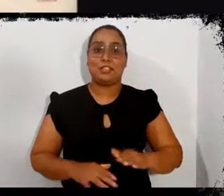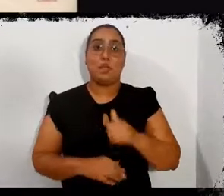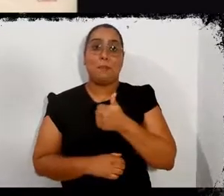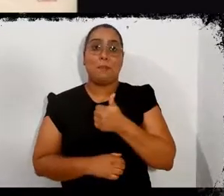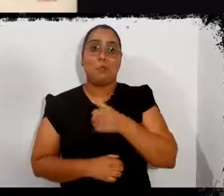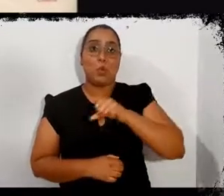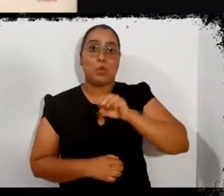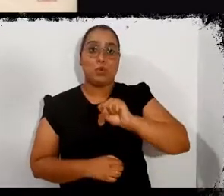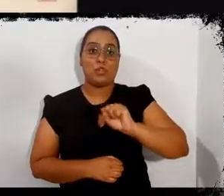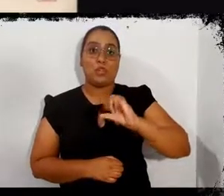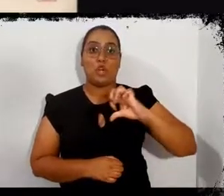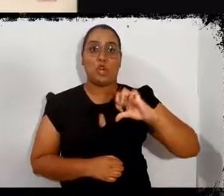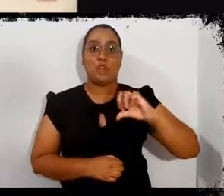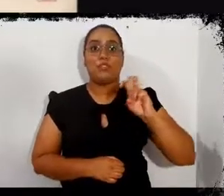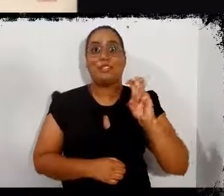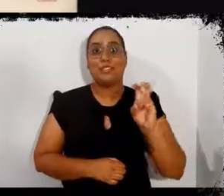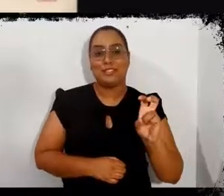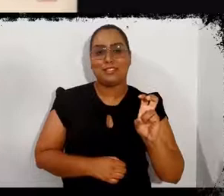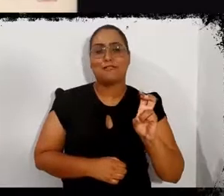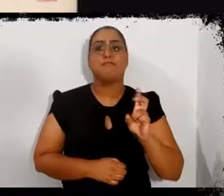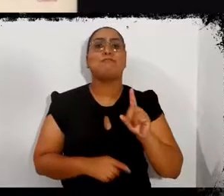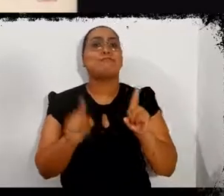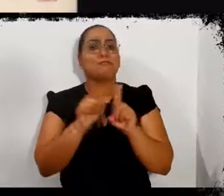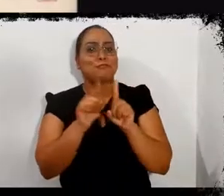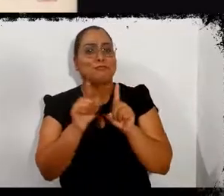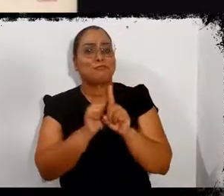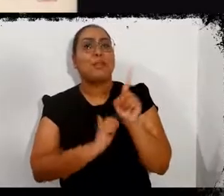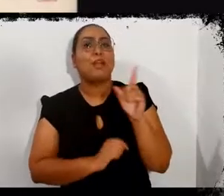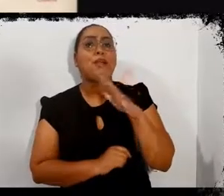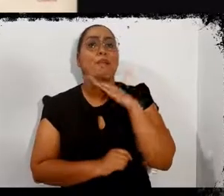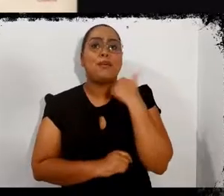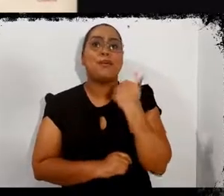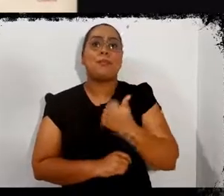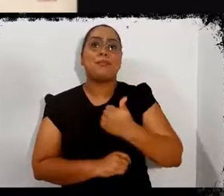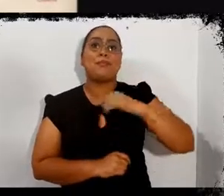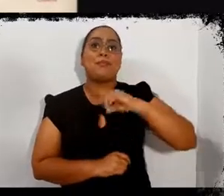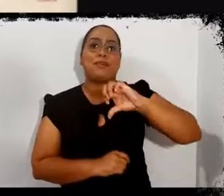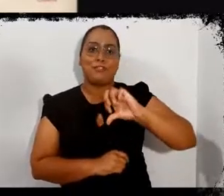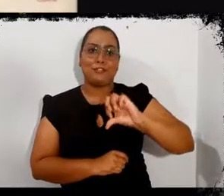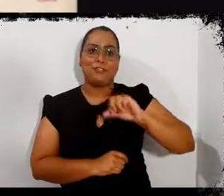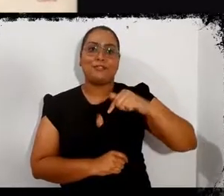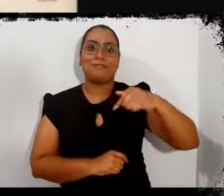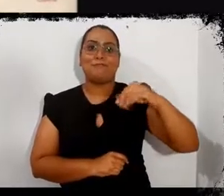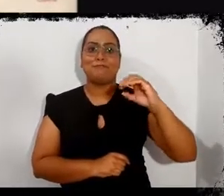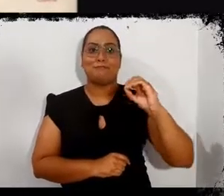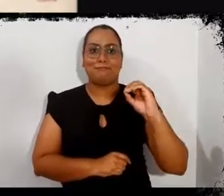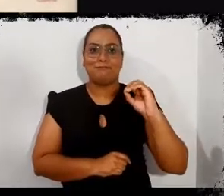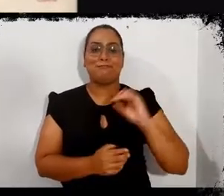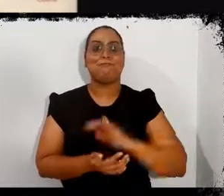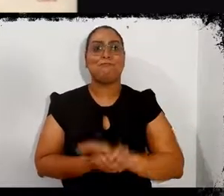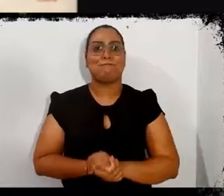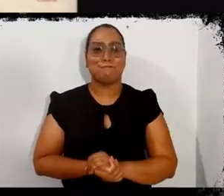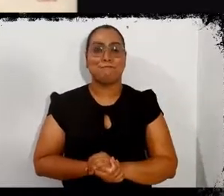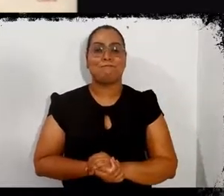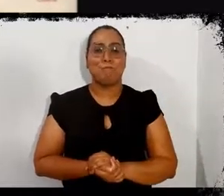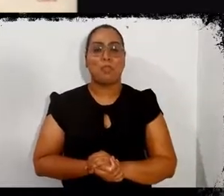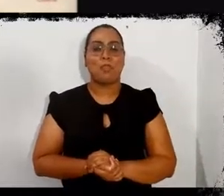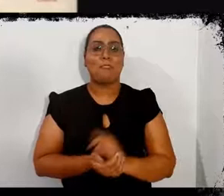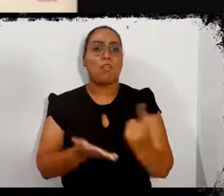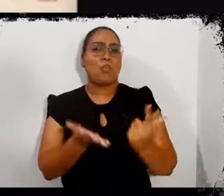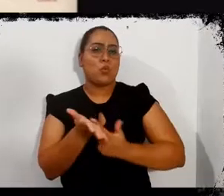Nesse livro, o autor estuda as características da forma literária que ele